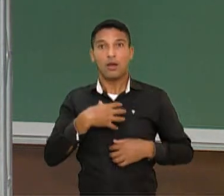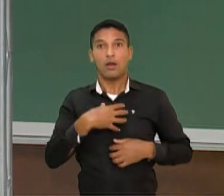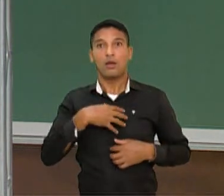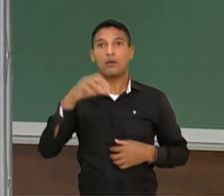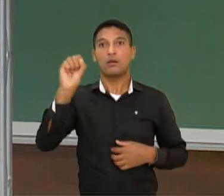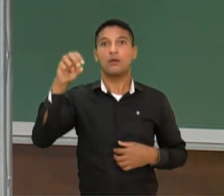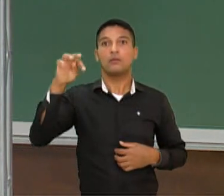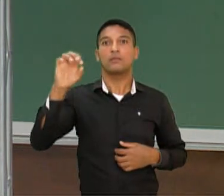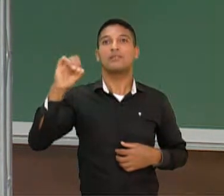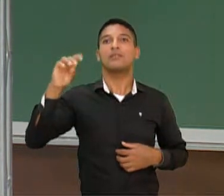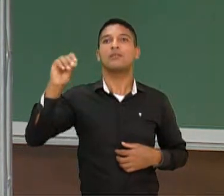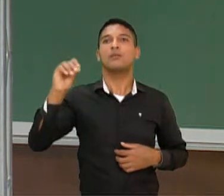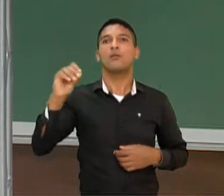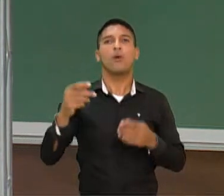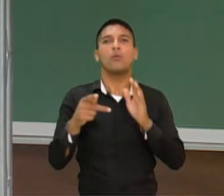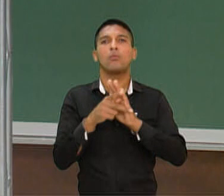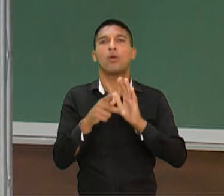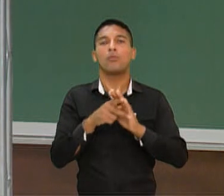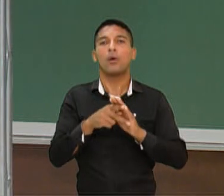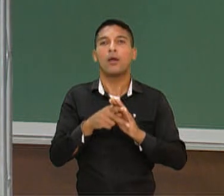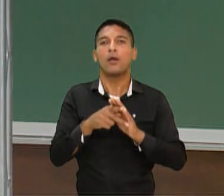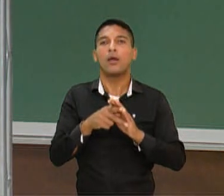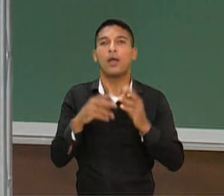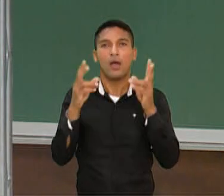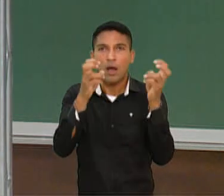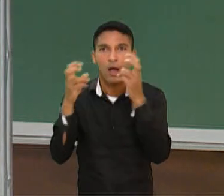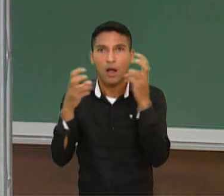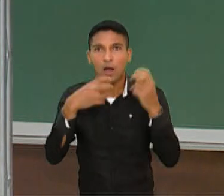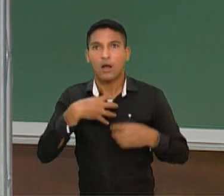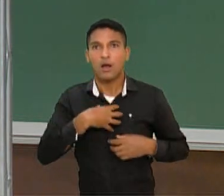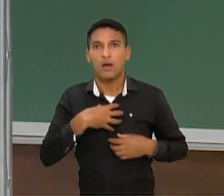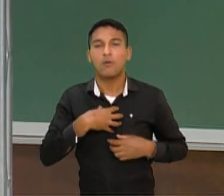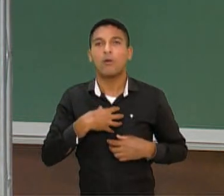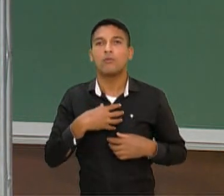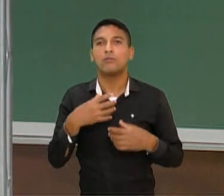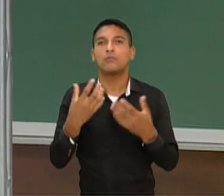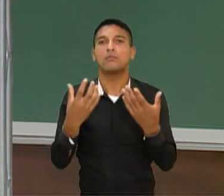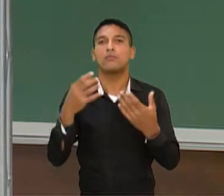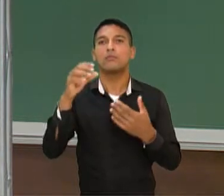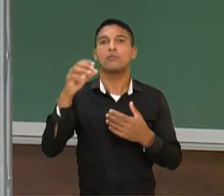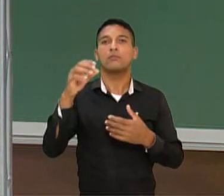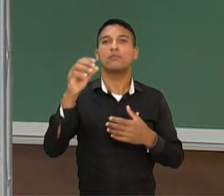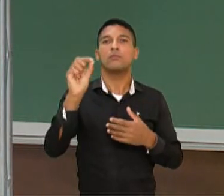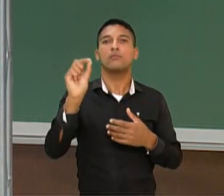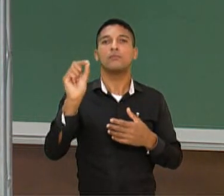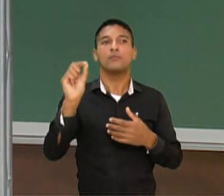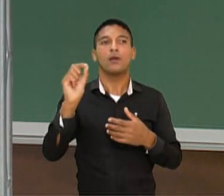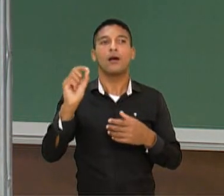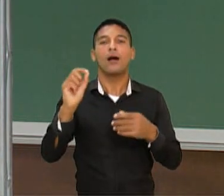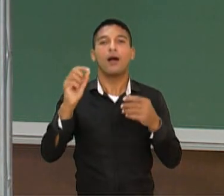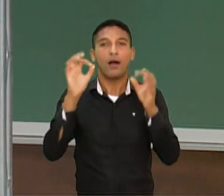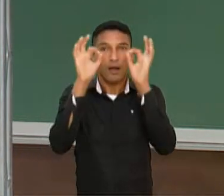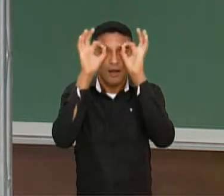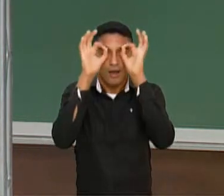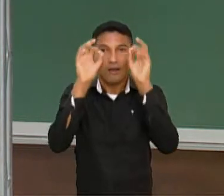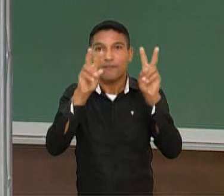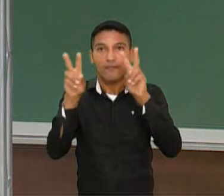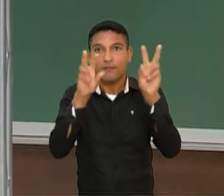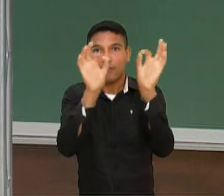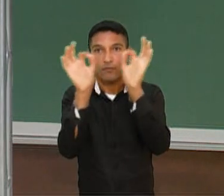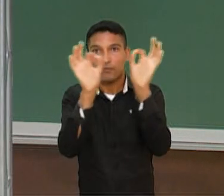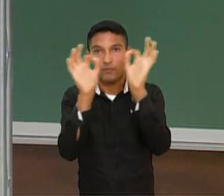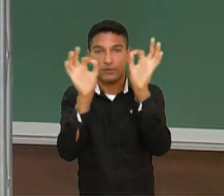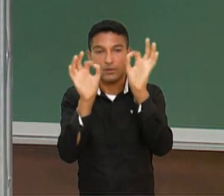qual dos nossos sistemas sensorial? Aos quais sistemas? Quem assinalou aqui? Visão para cones e bastonetes